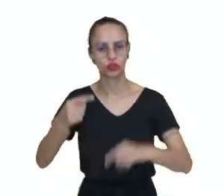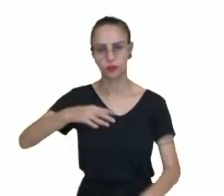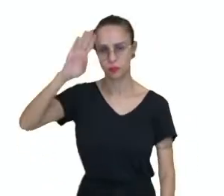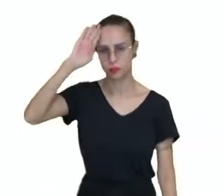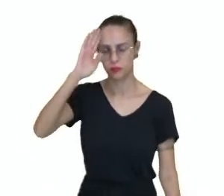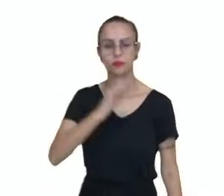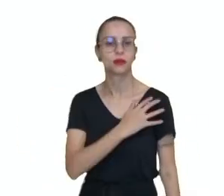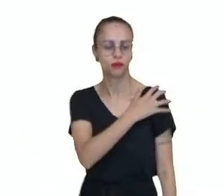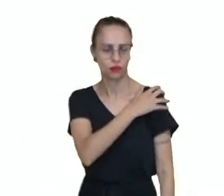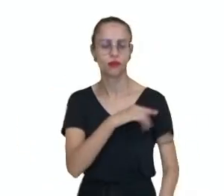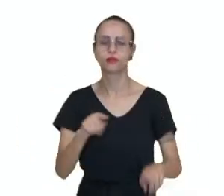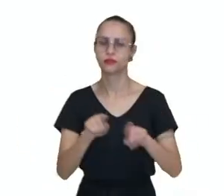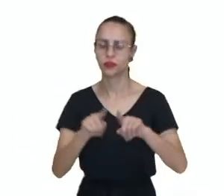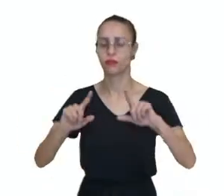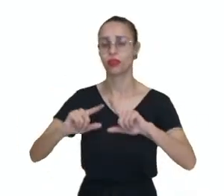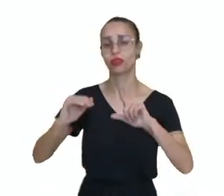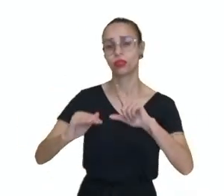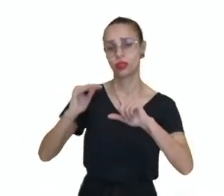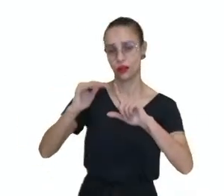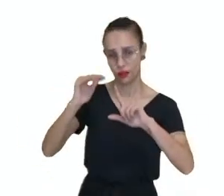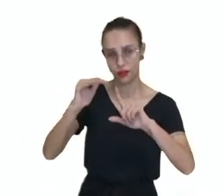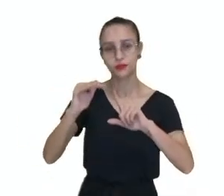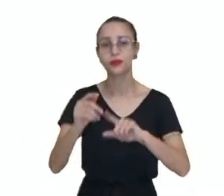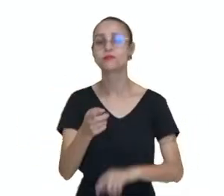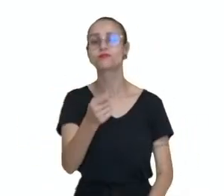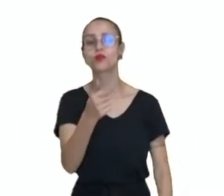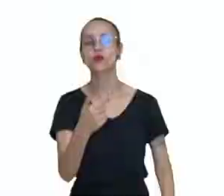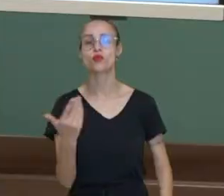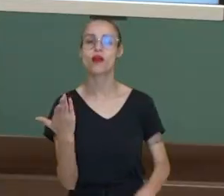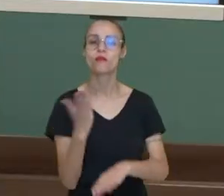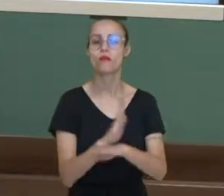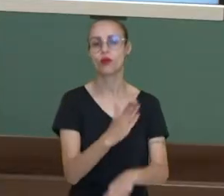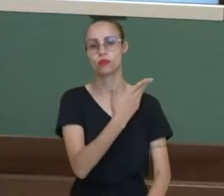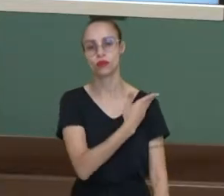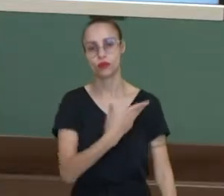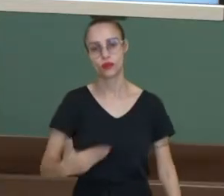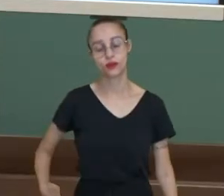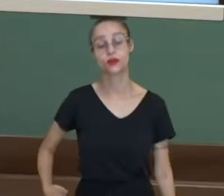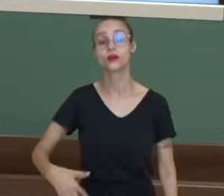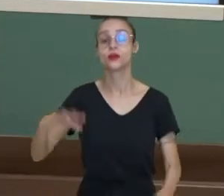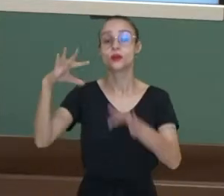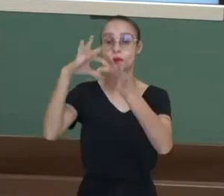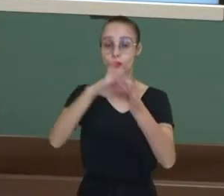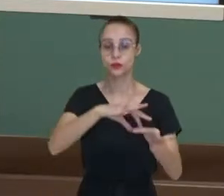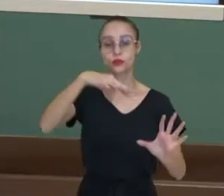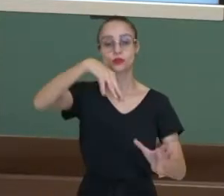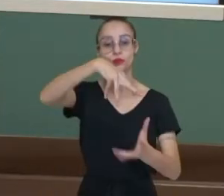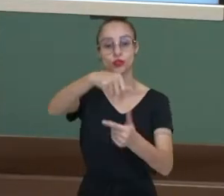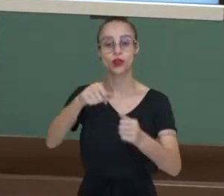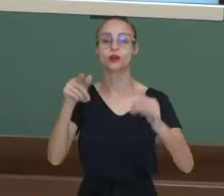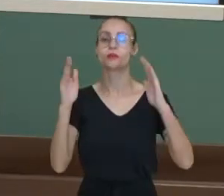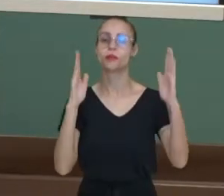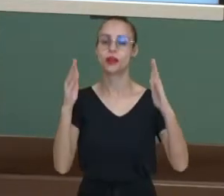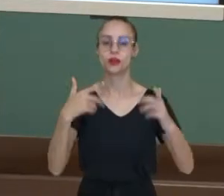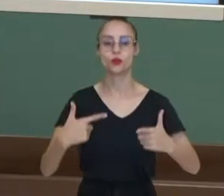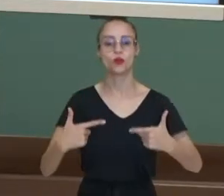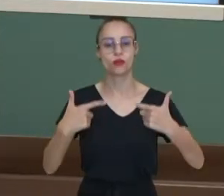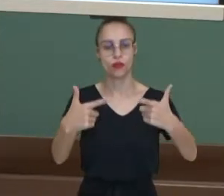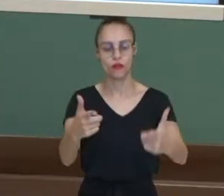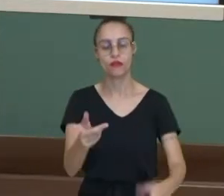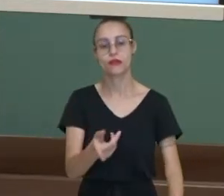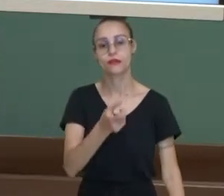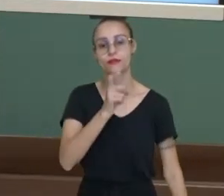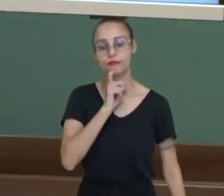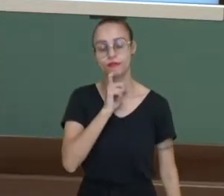da classe média urbana, pouco apoio para o governo. E lembrando, no contexto mundial, o mundo vivia esses períodos de Guerra